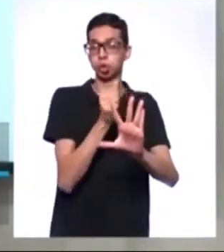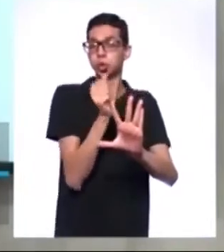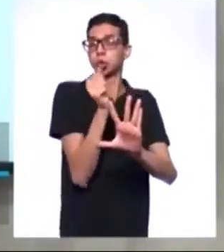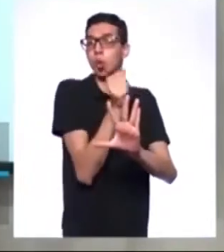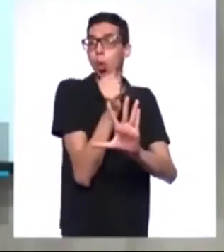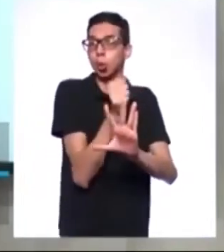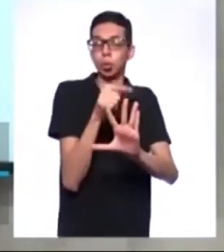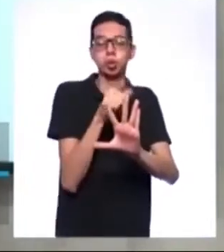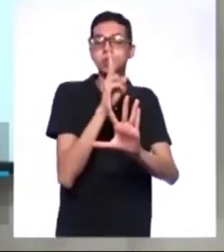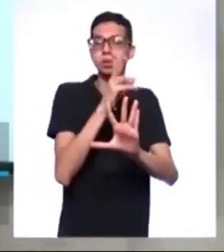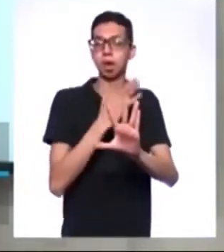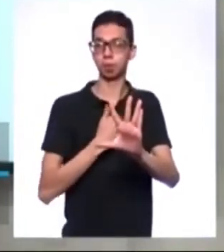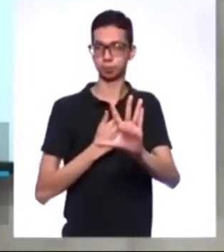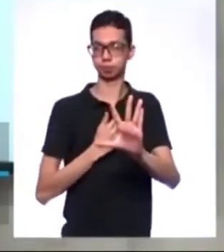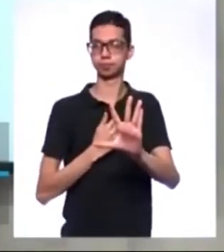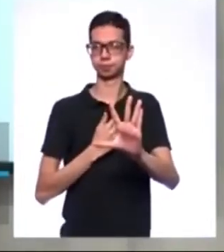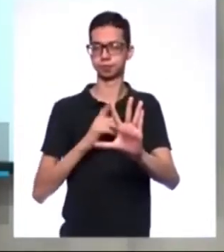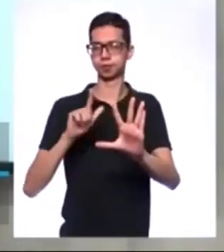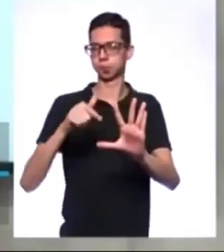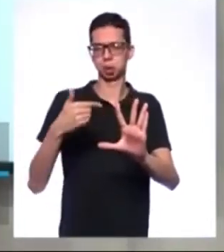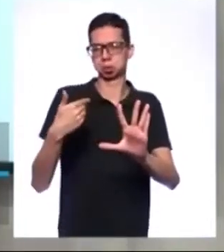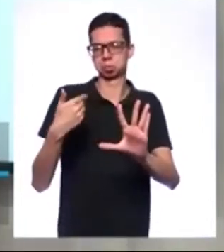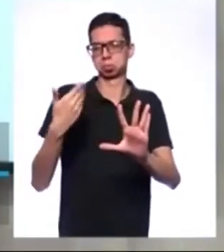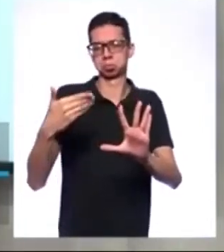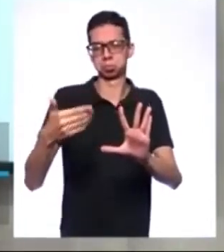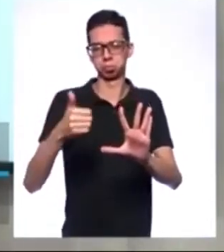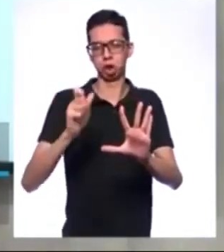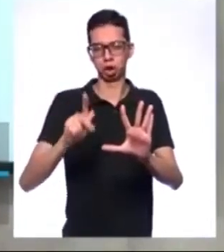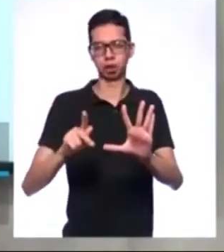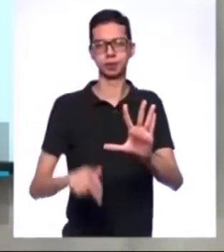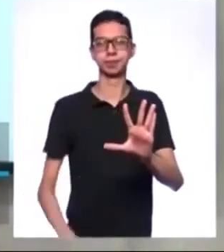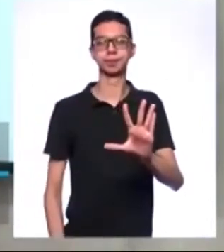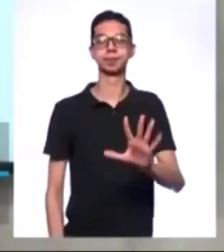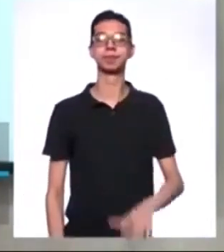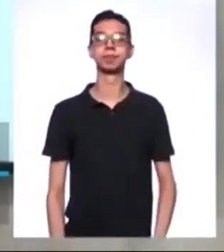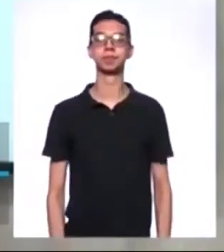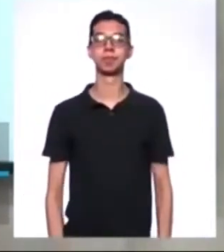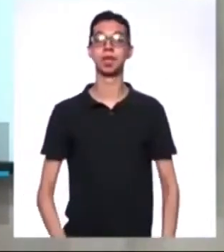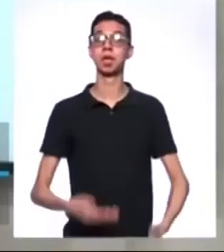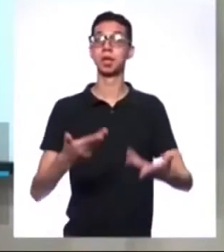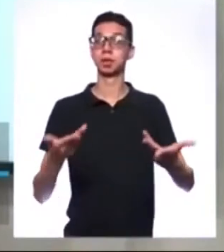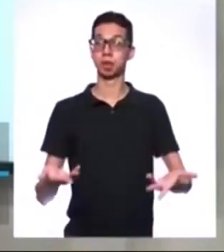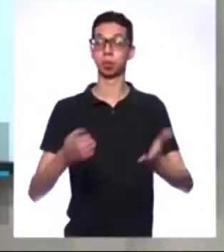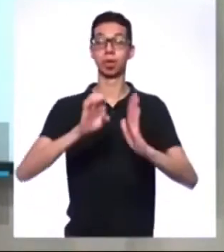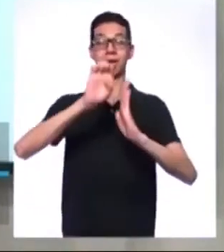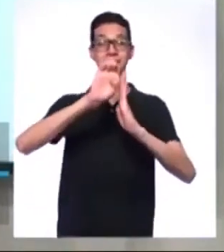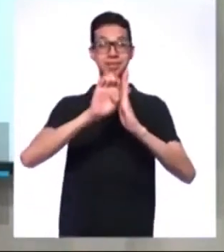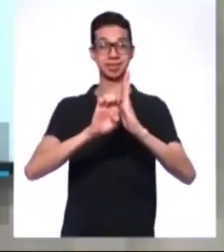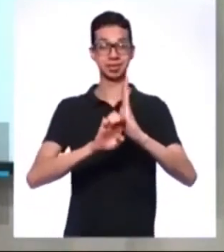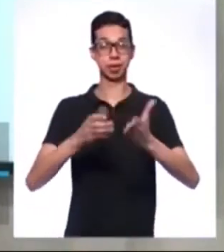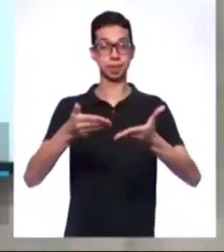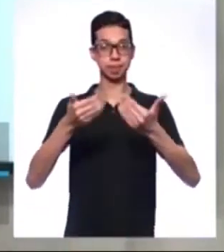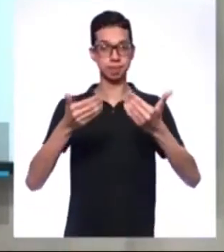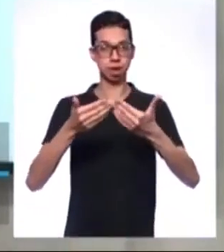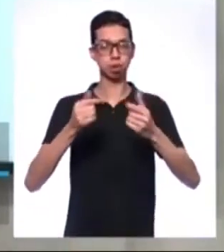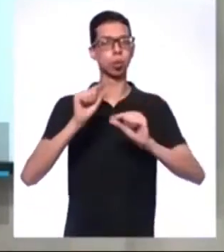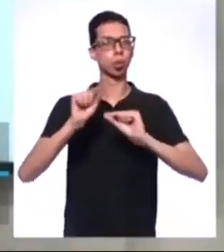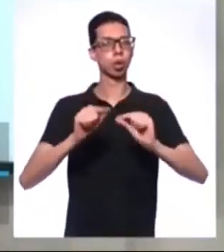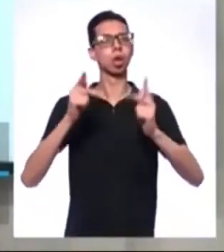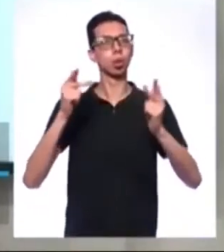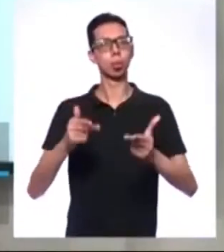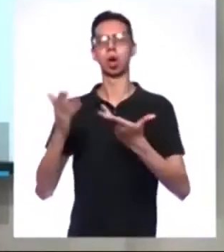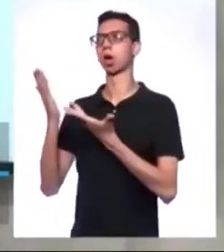independente das permutações que estão terceira em depois então quando o exercício exige como ele está exigindo